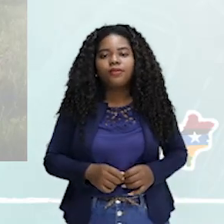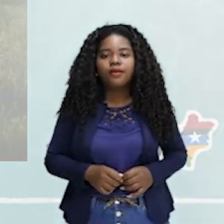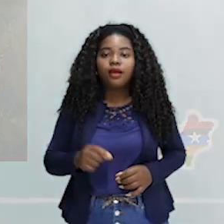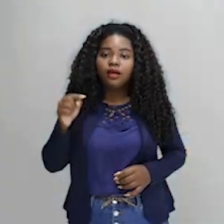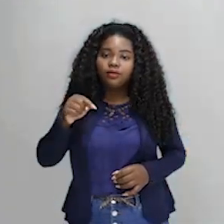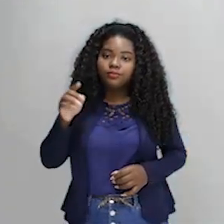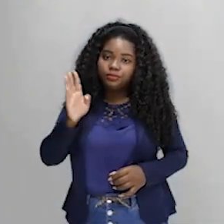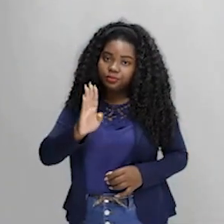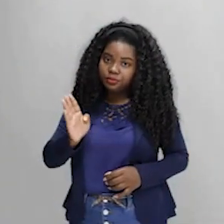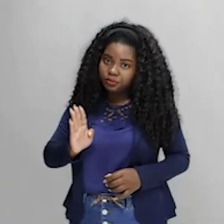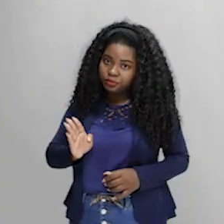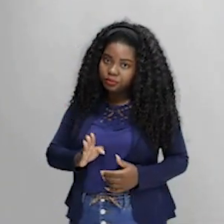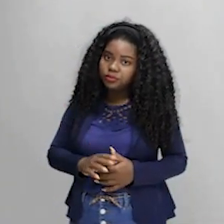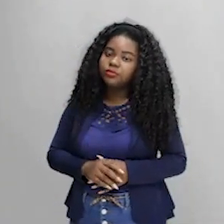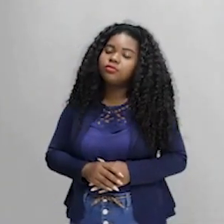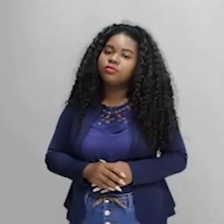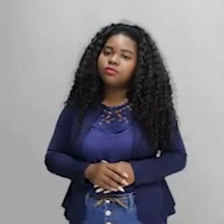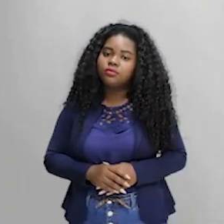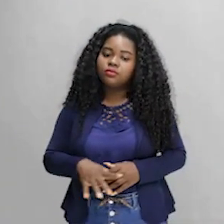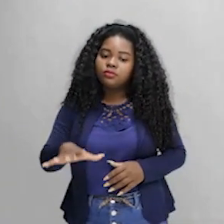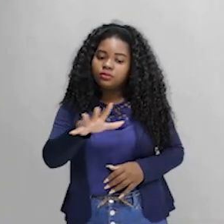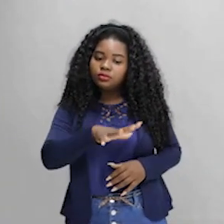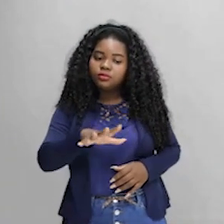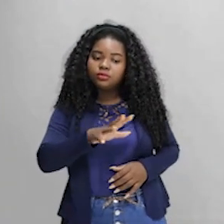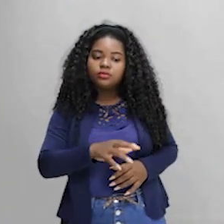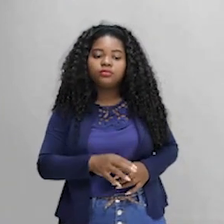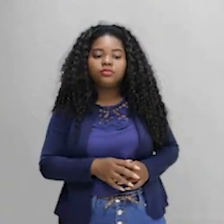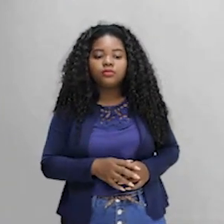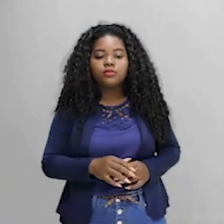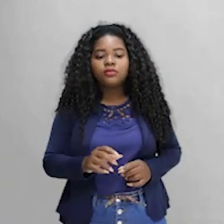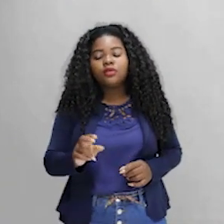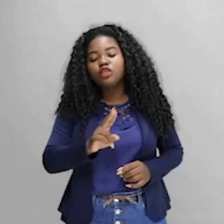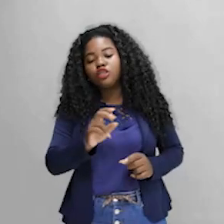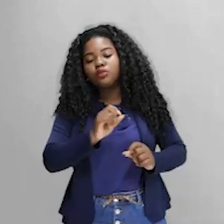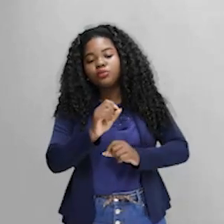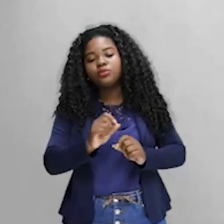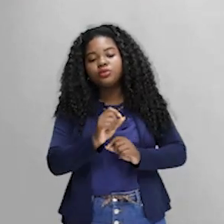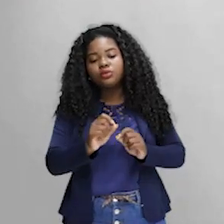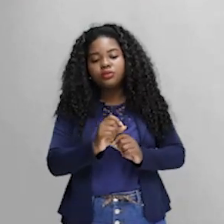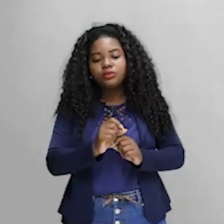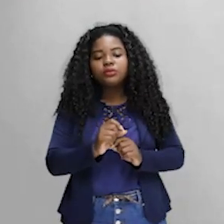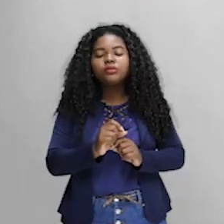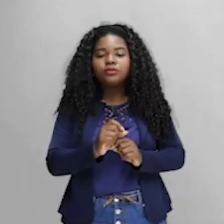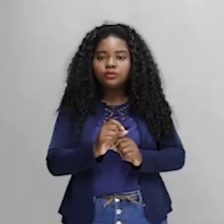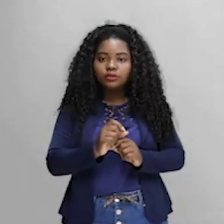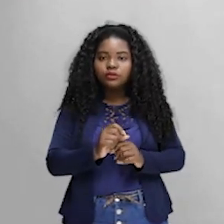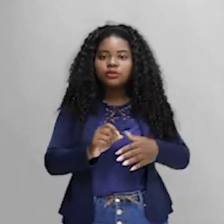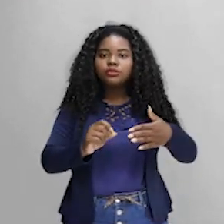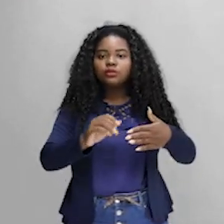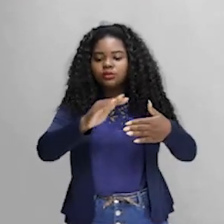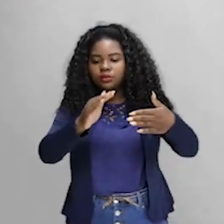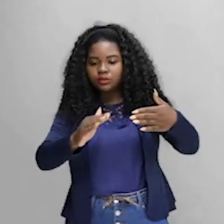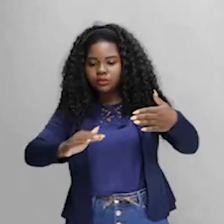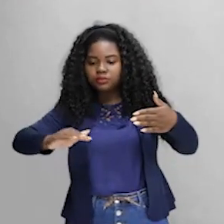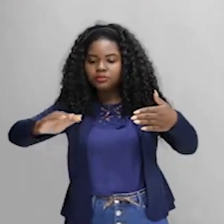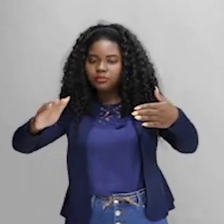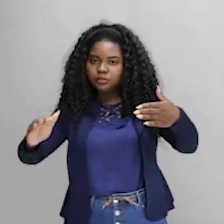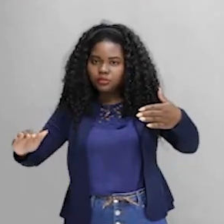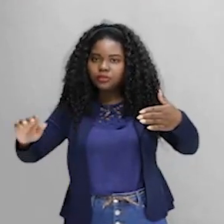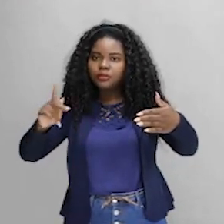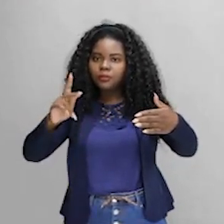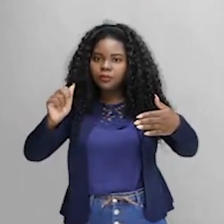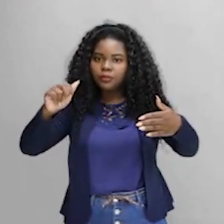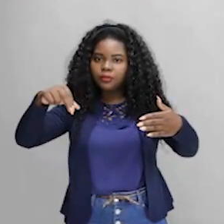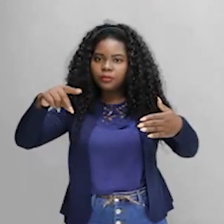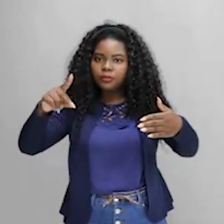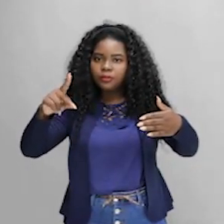no Brasil, essa região é chamada de pampas, galera, tá? Os famosos pampas gaúchos ali, os campos, tá? Como são regiões mais